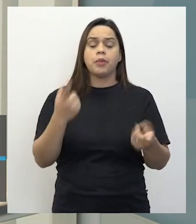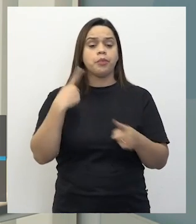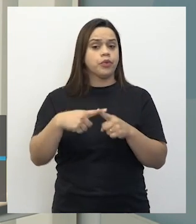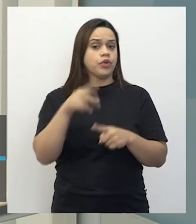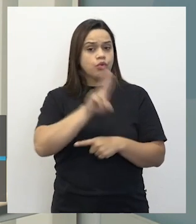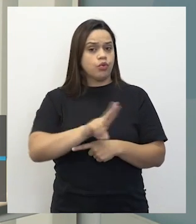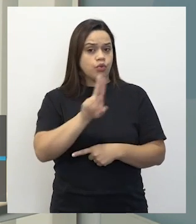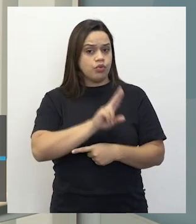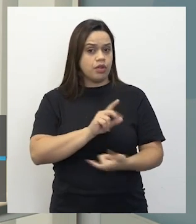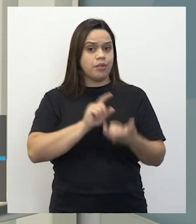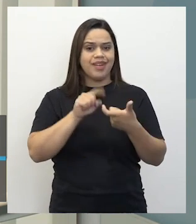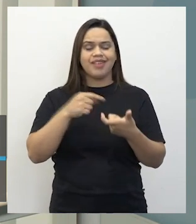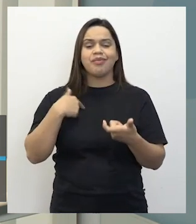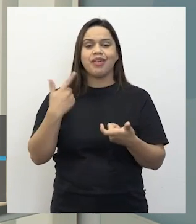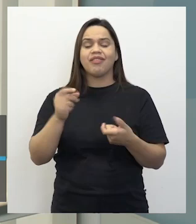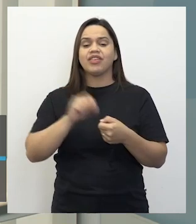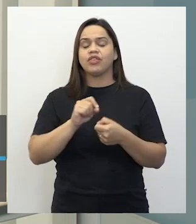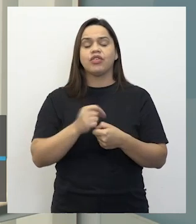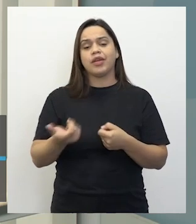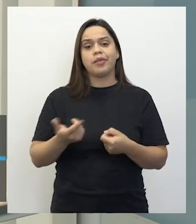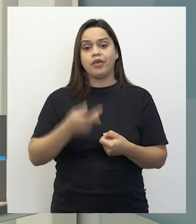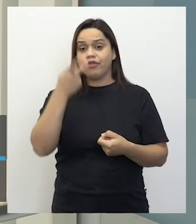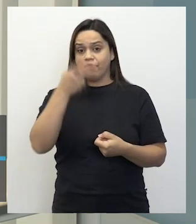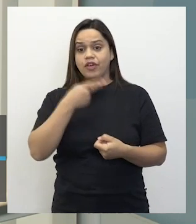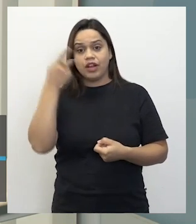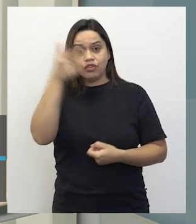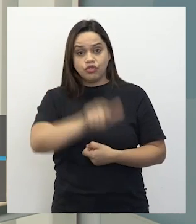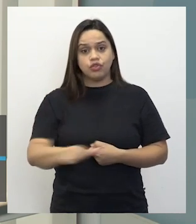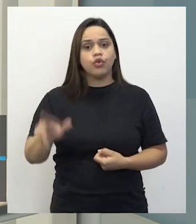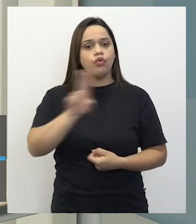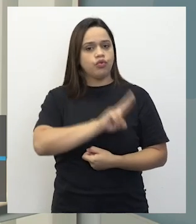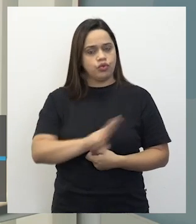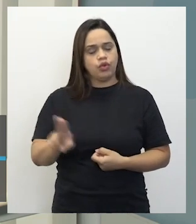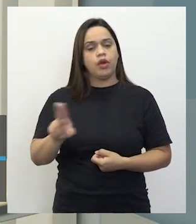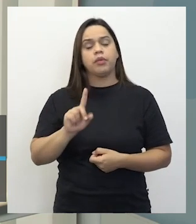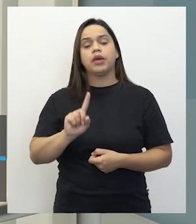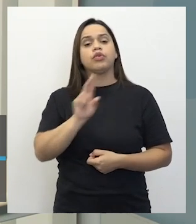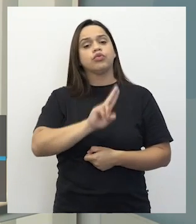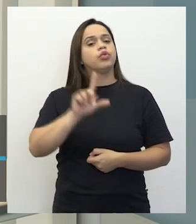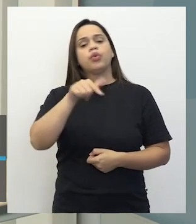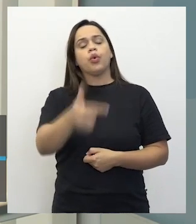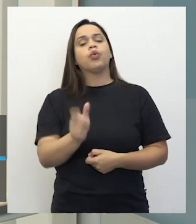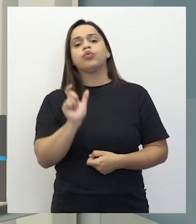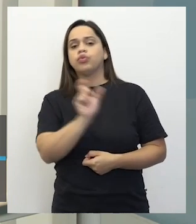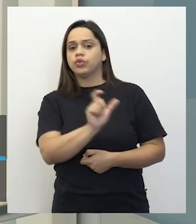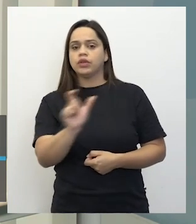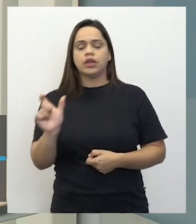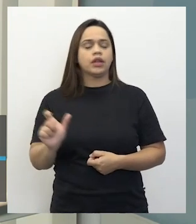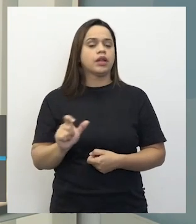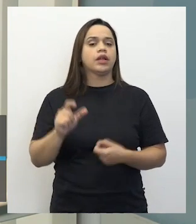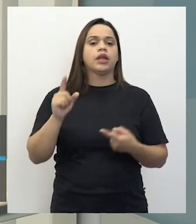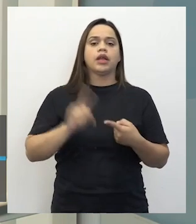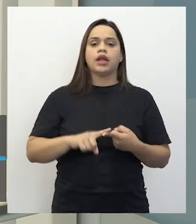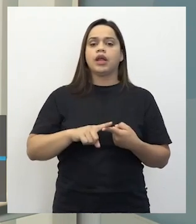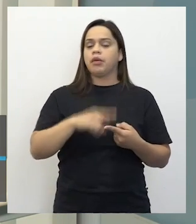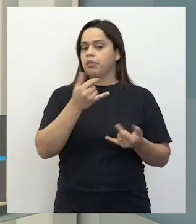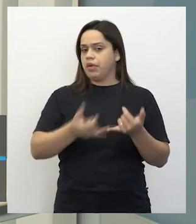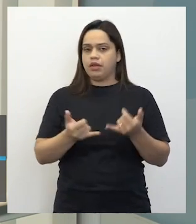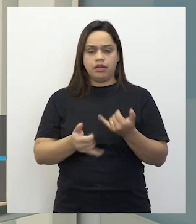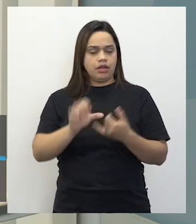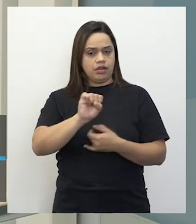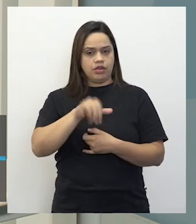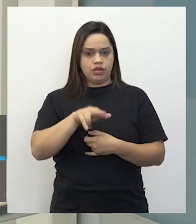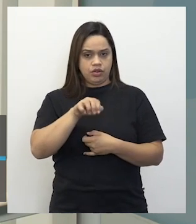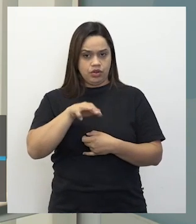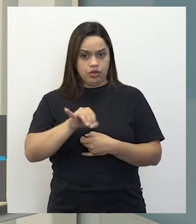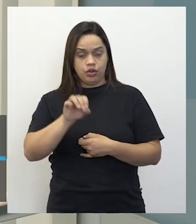assim, às vezes para a gente não repetir muitas vezes o nome, nós usamos outros termos, sinônimos ou outras